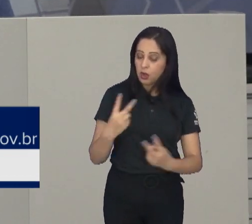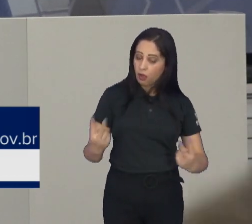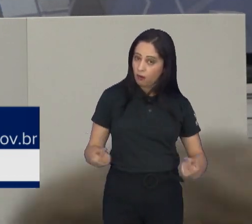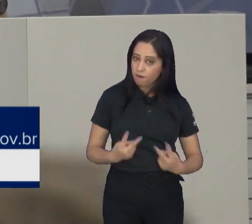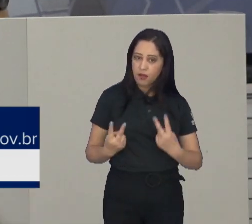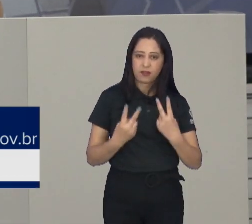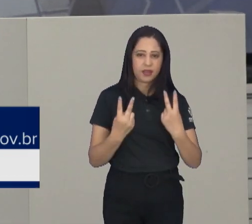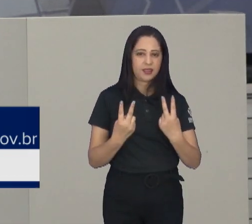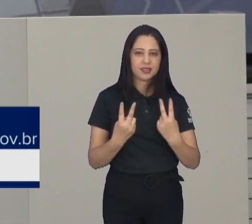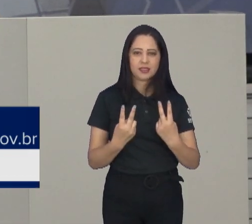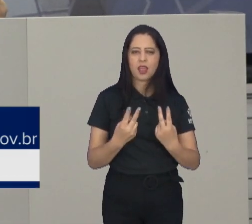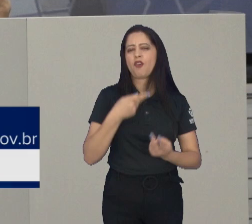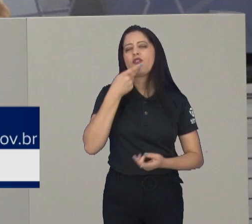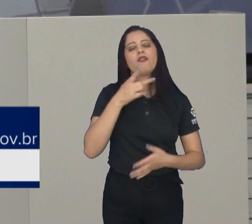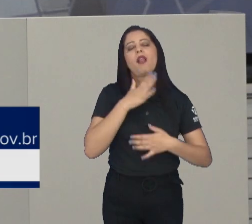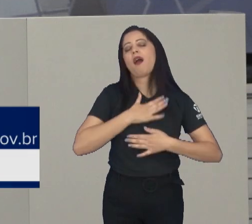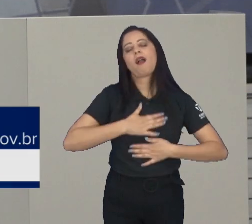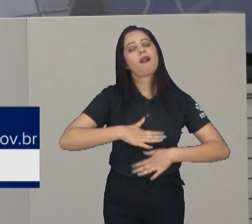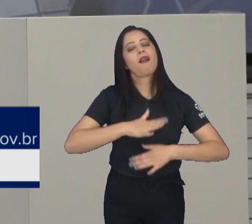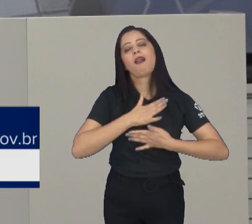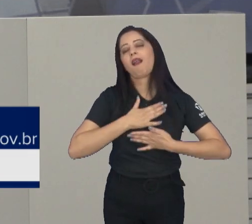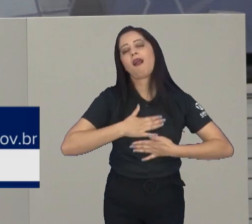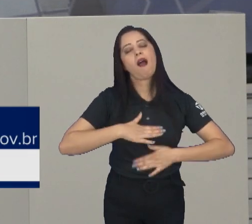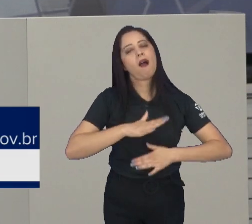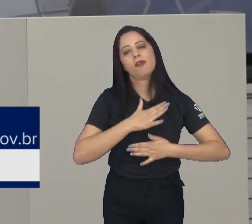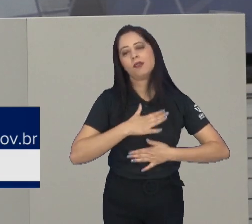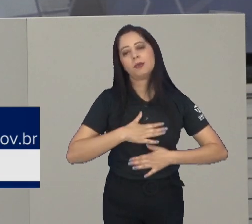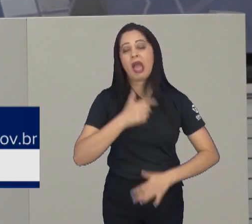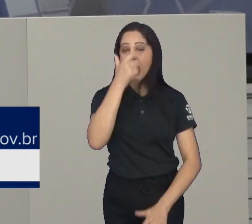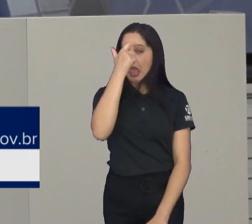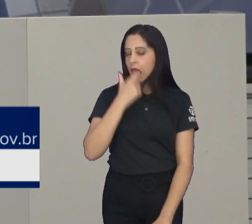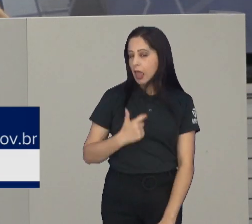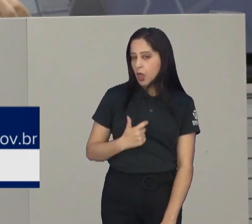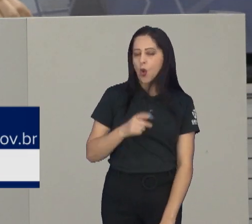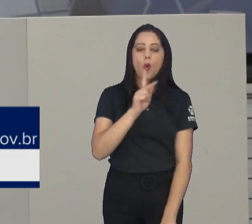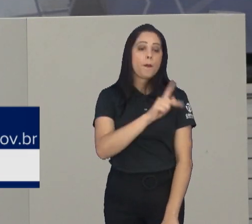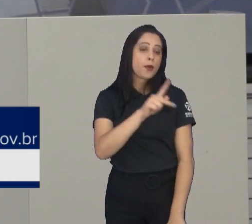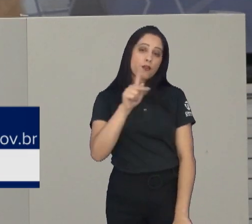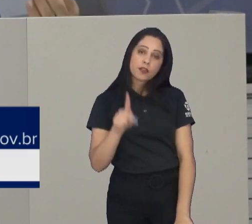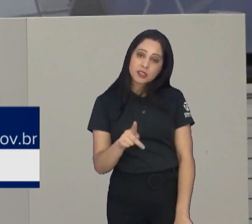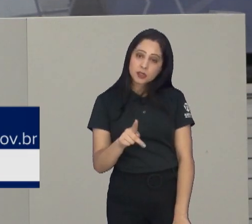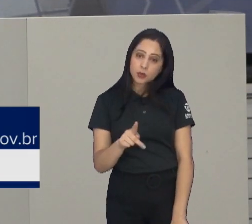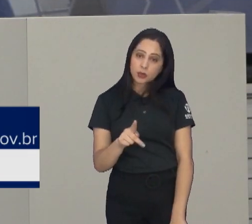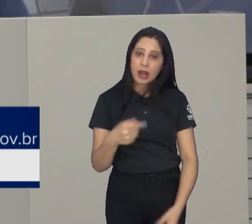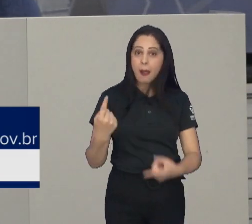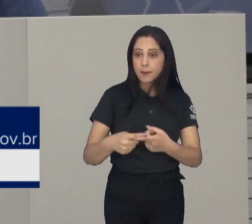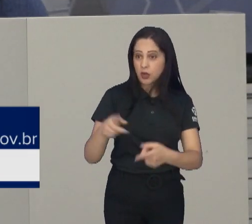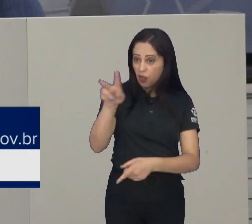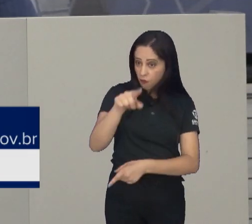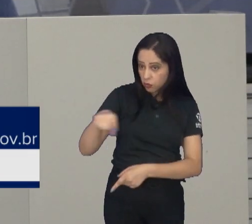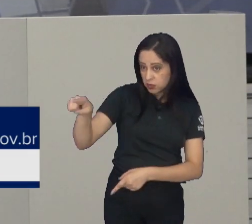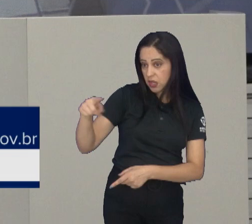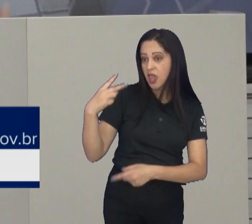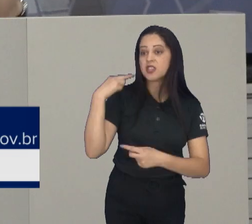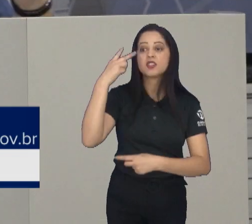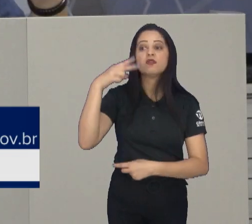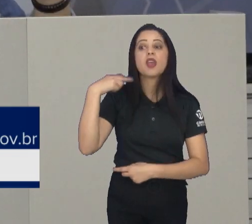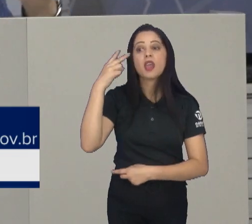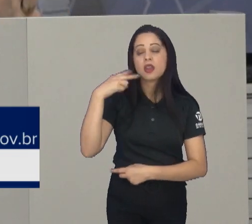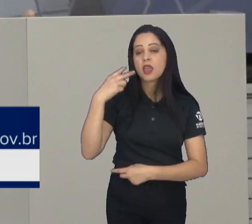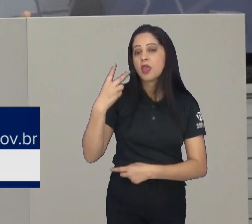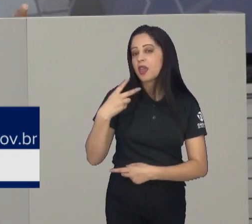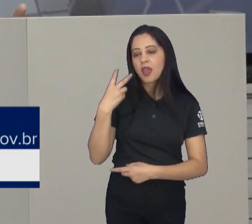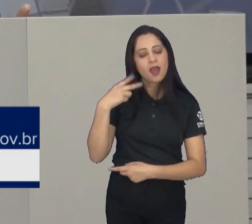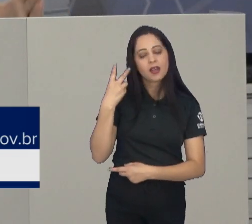Vou falar com muita calma e serenidade como uma professora que é valorizada pelos vereadores que apoiam esse prefeito. Vou falar com